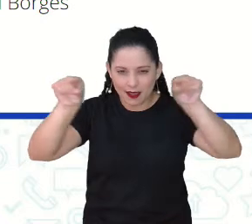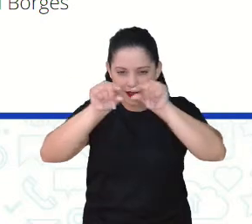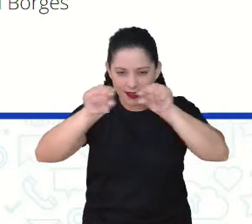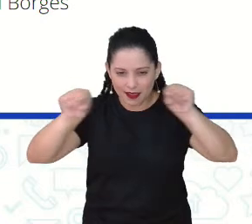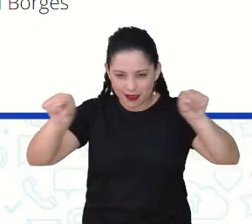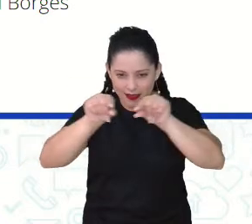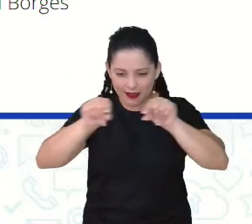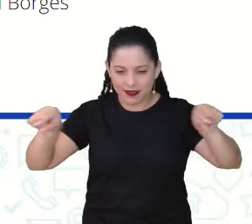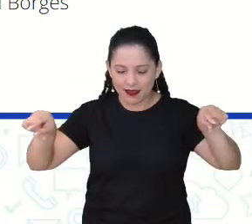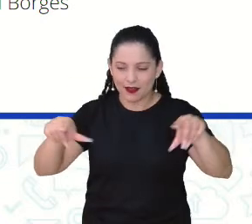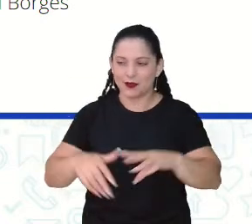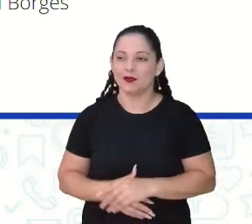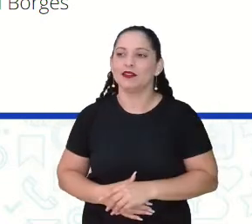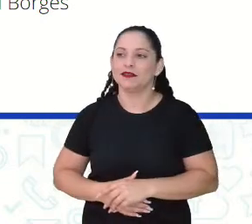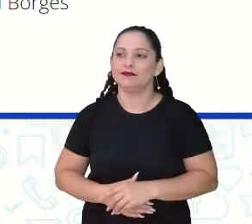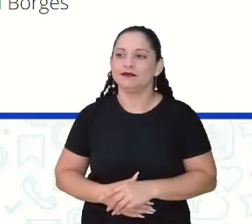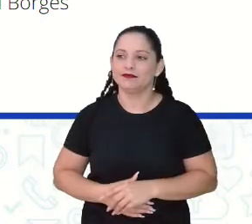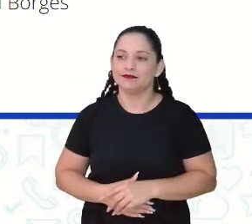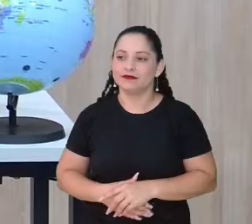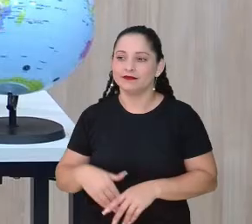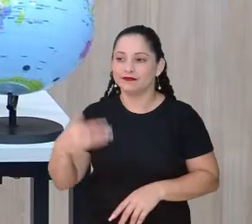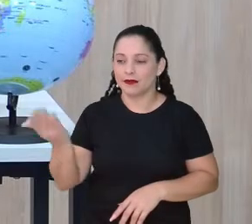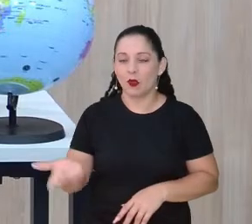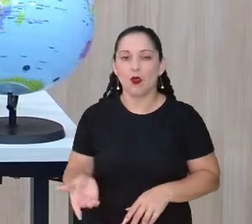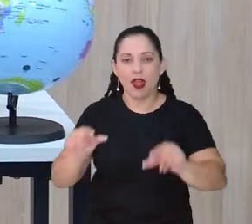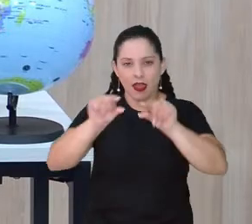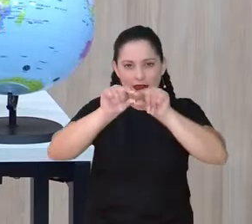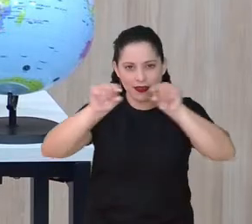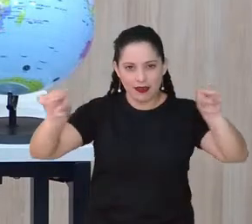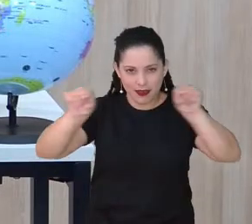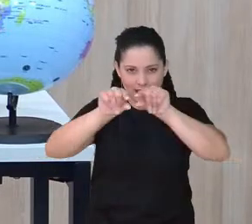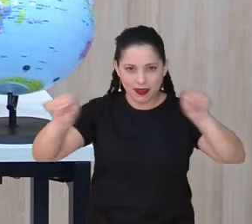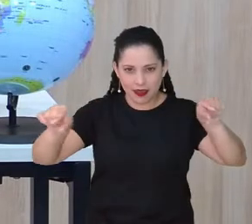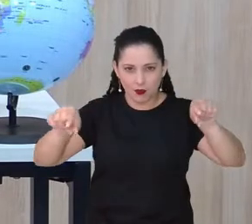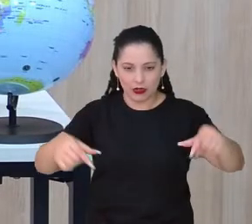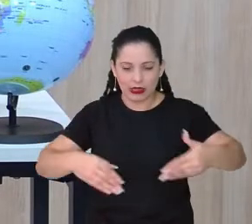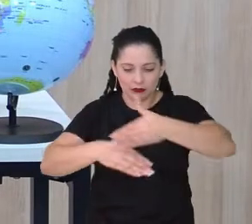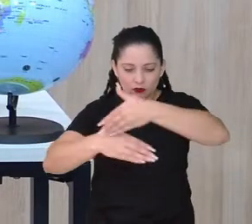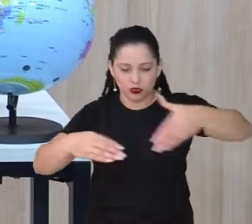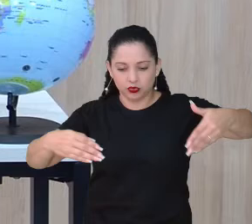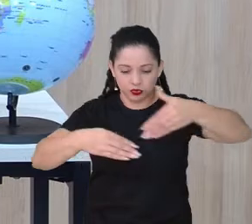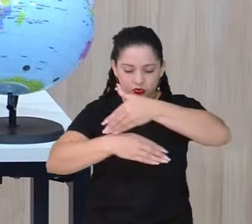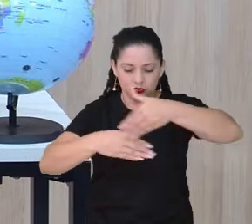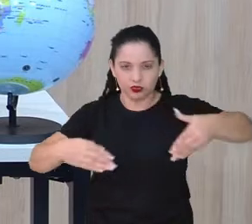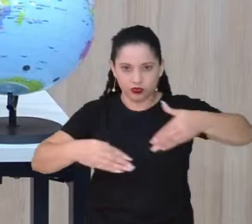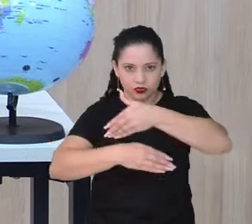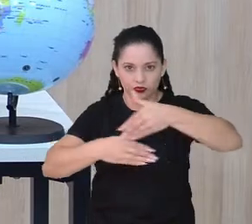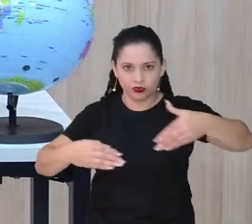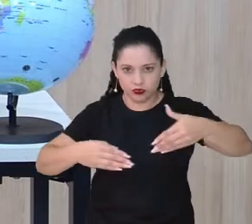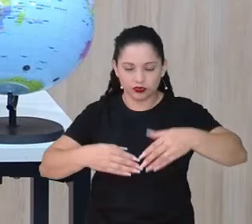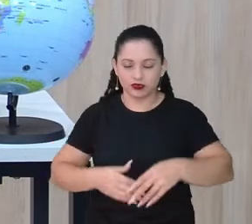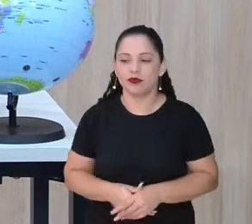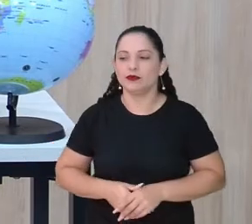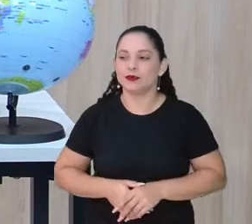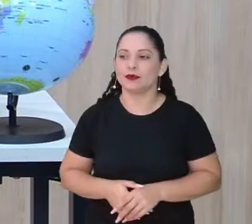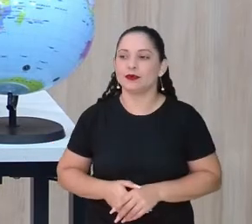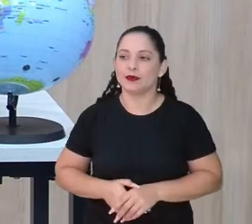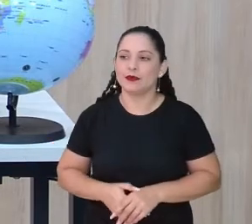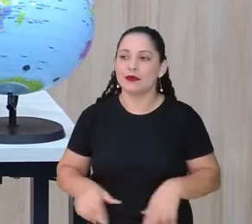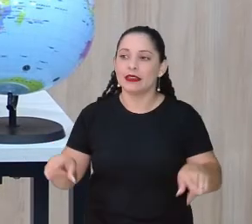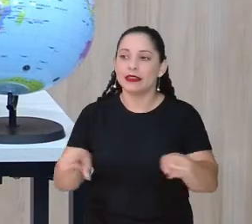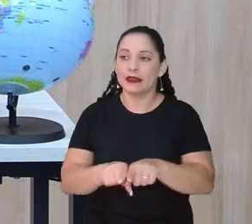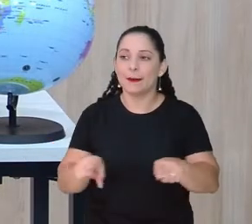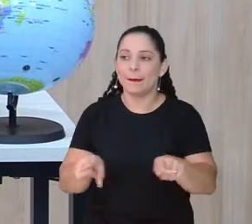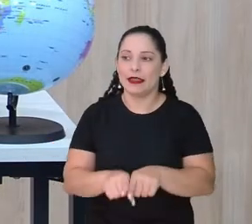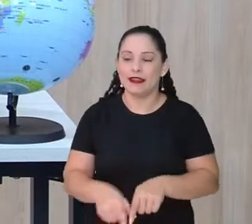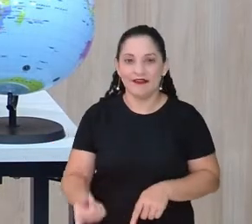aqui a régua, não é, para cortar. Então, eu tenho aí a questão. Vou precisar, ó, de